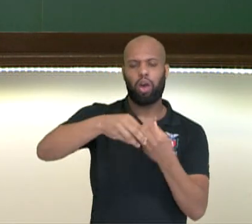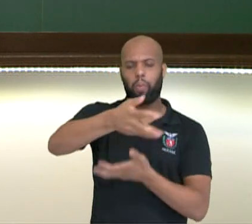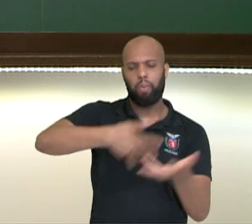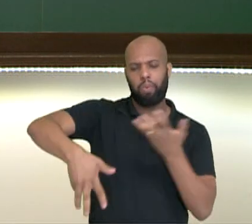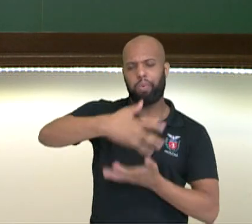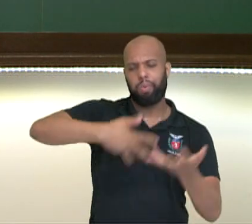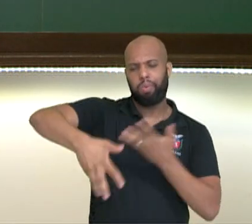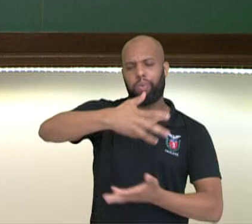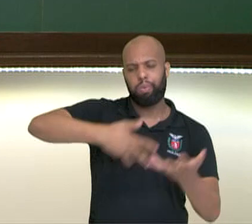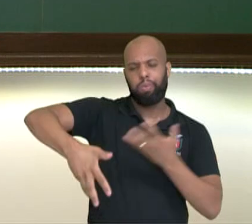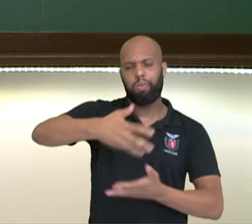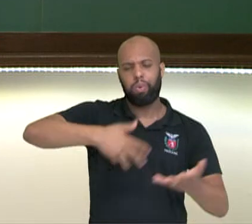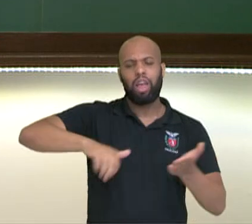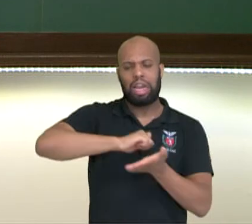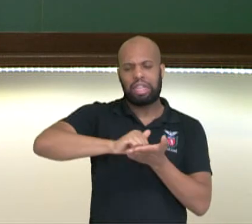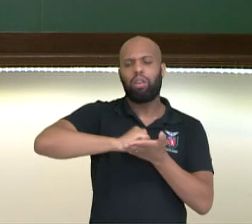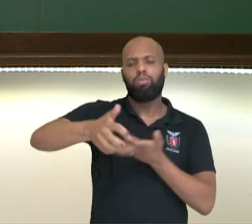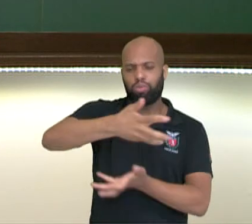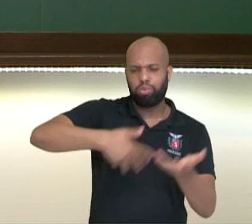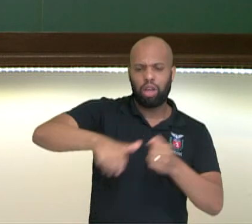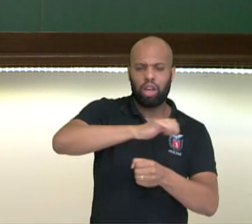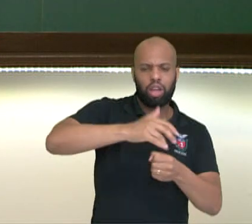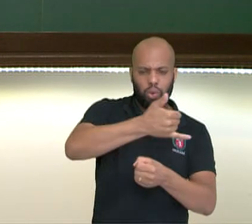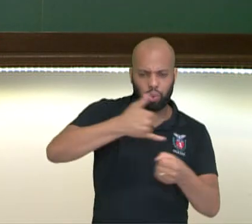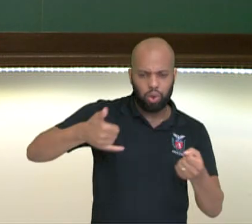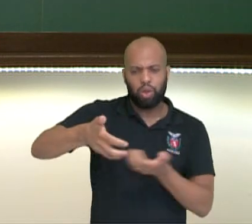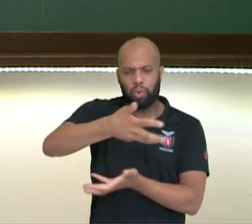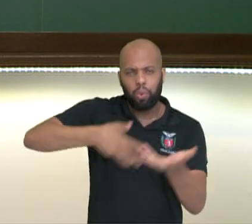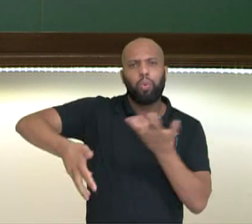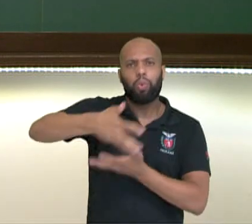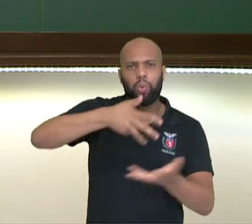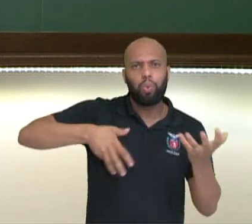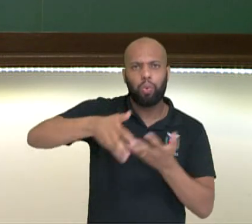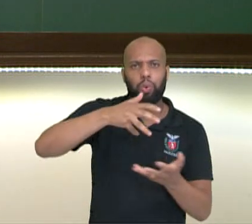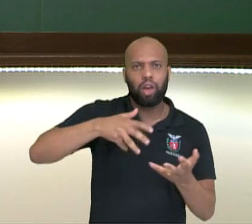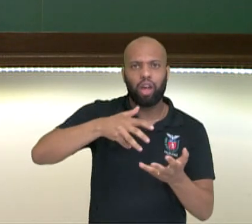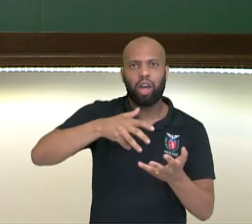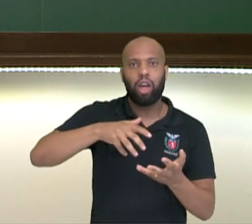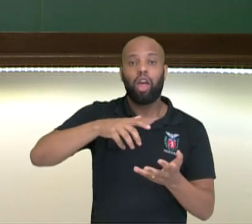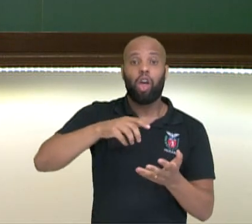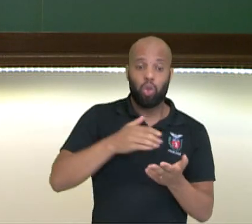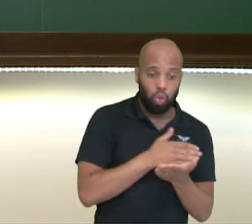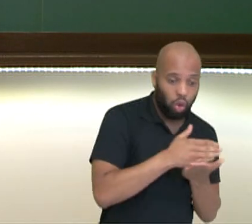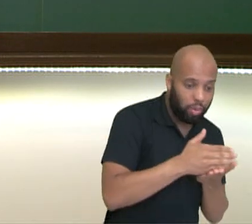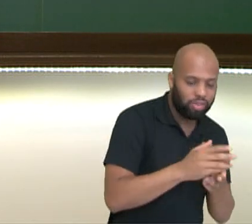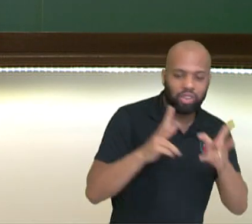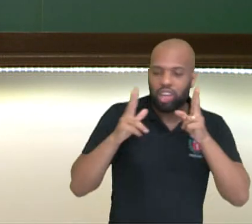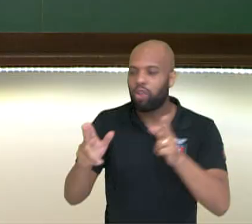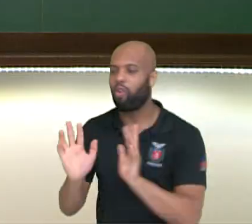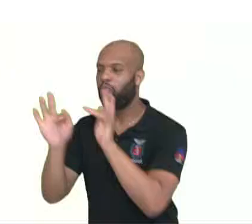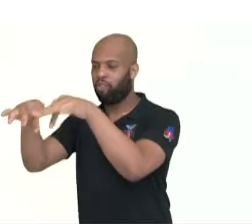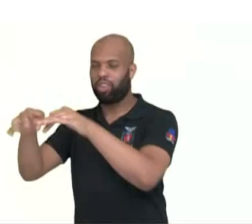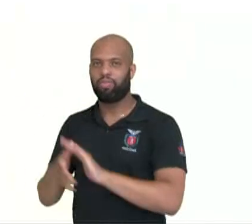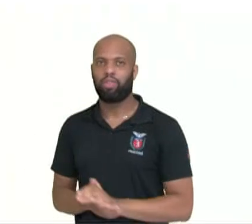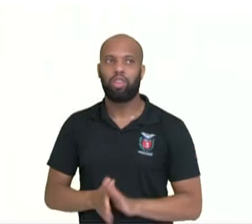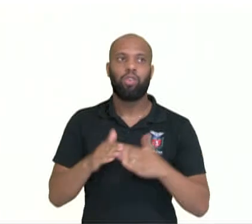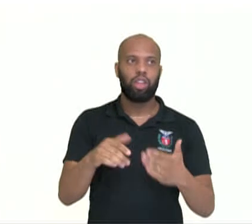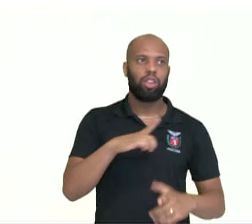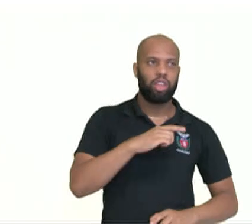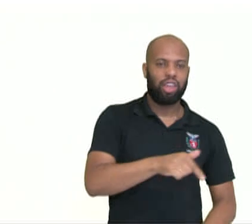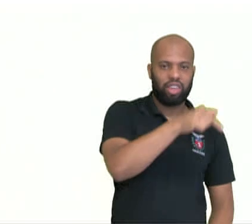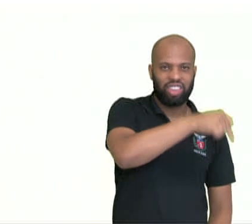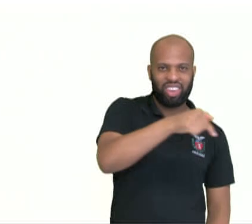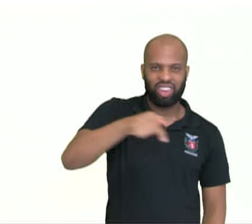todos os processos de eletrização, a carga elétrica total final vai ser igual à inicial. Então, Q1 mais Q2